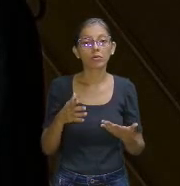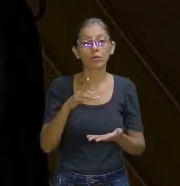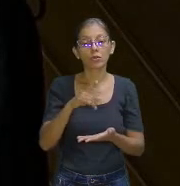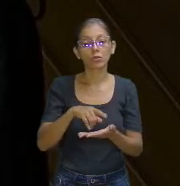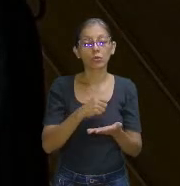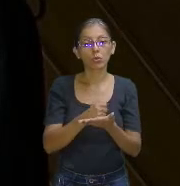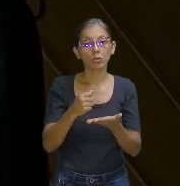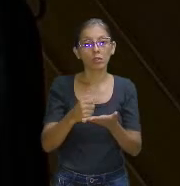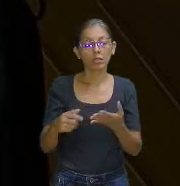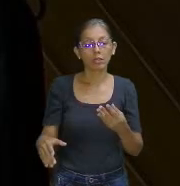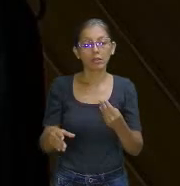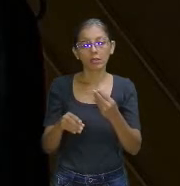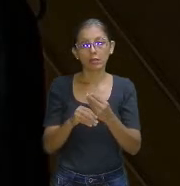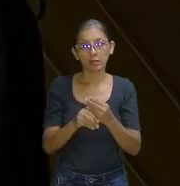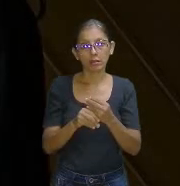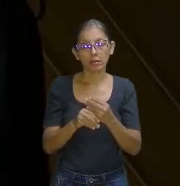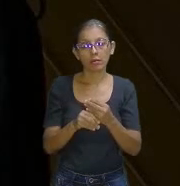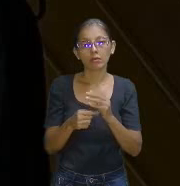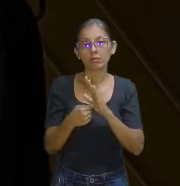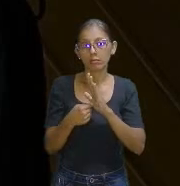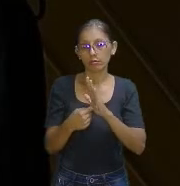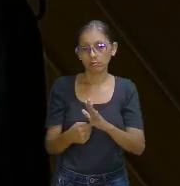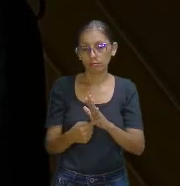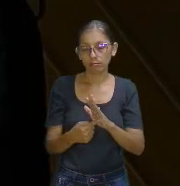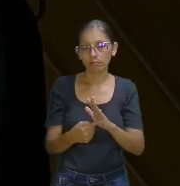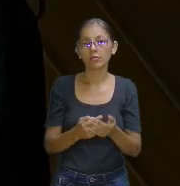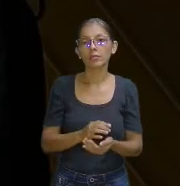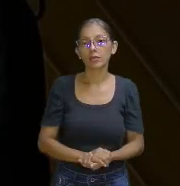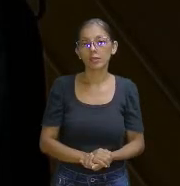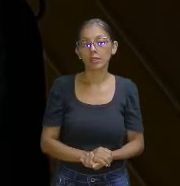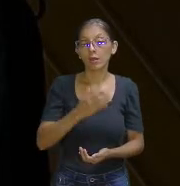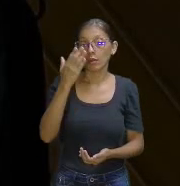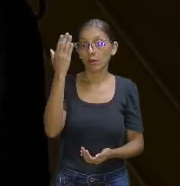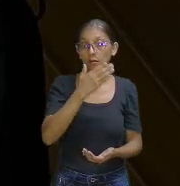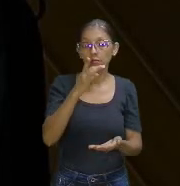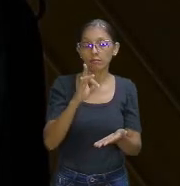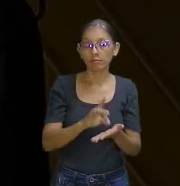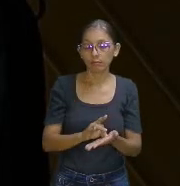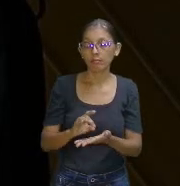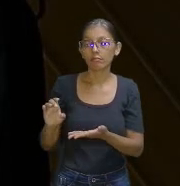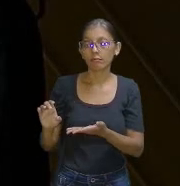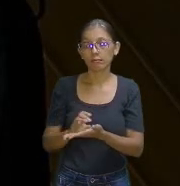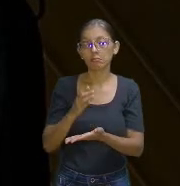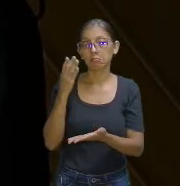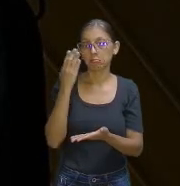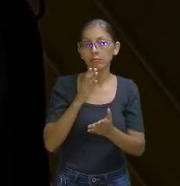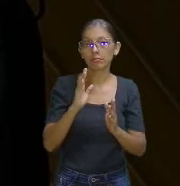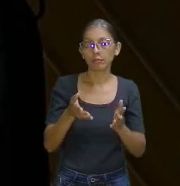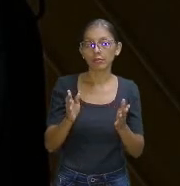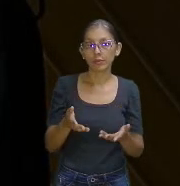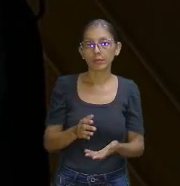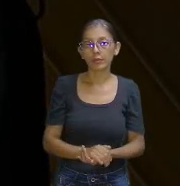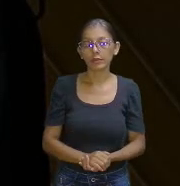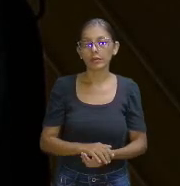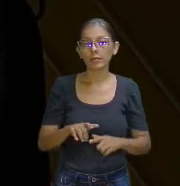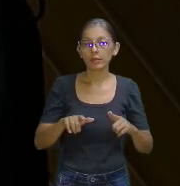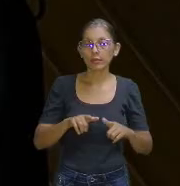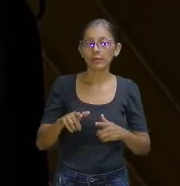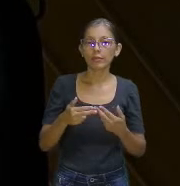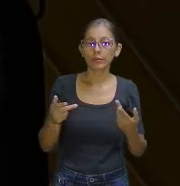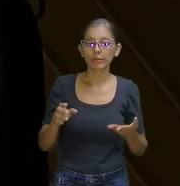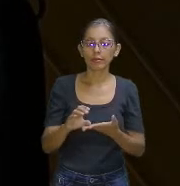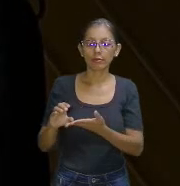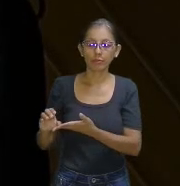que as candidatas realizaram despesas legítimas, típicas de campanhas eleitorais, não havendo qualquer fundamento para sustentar a ausência de